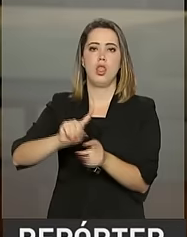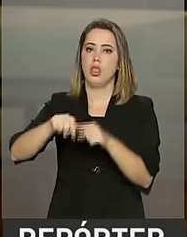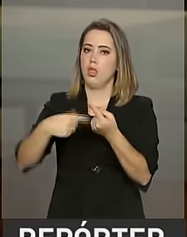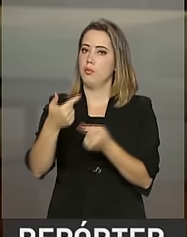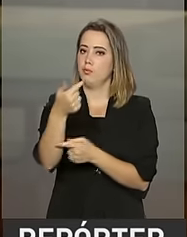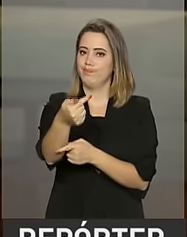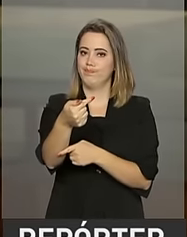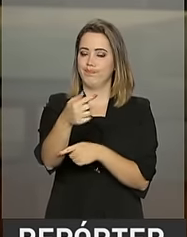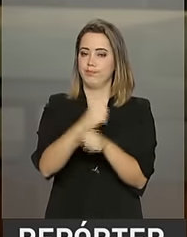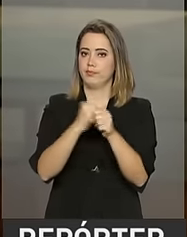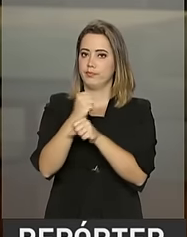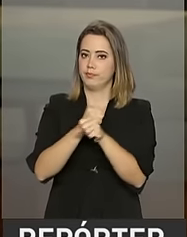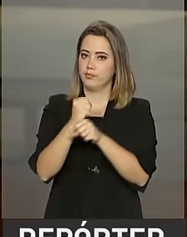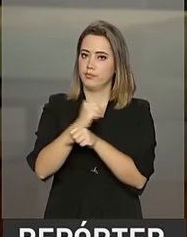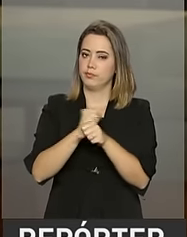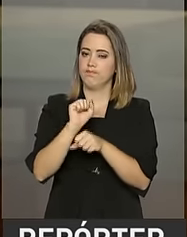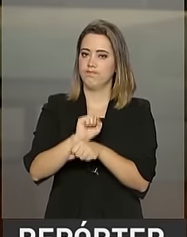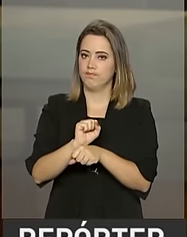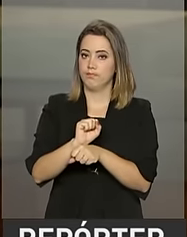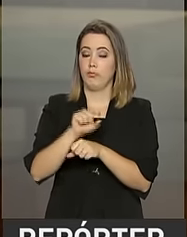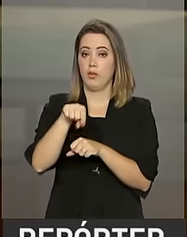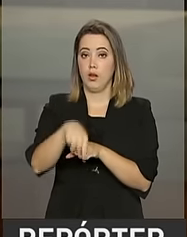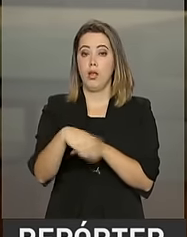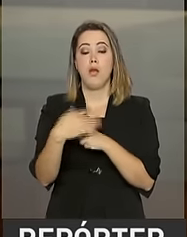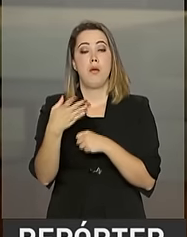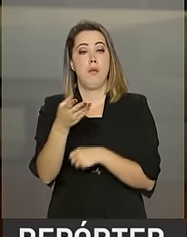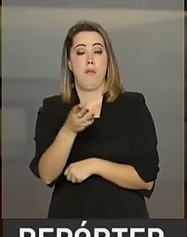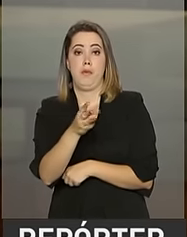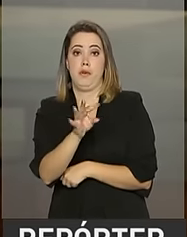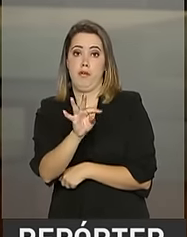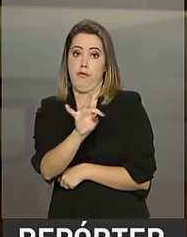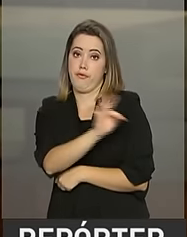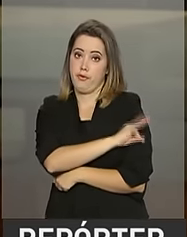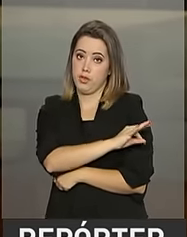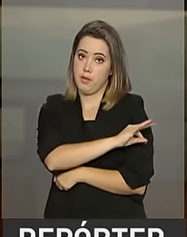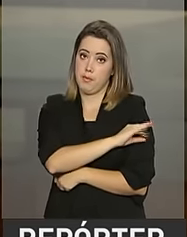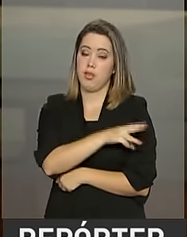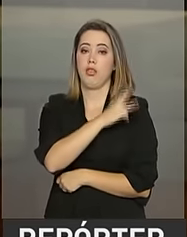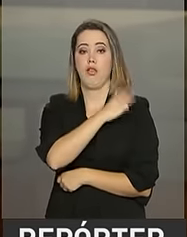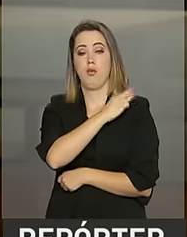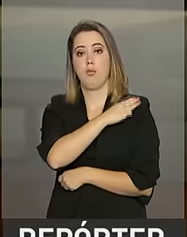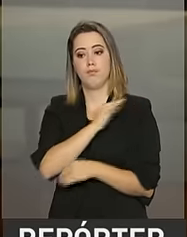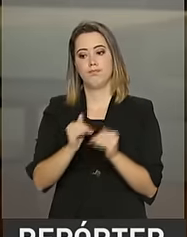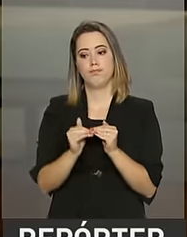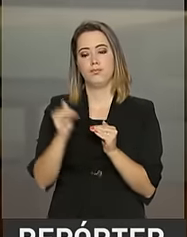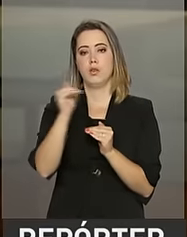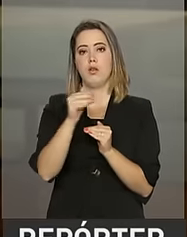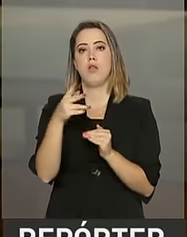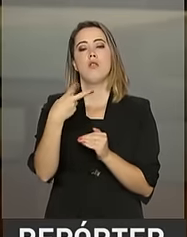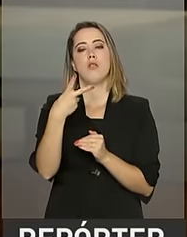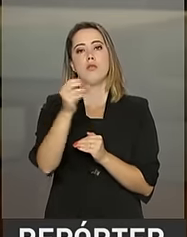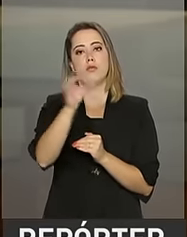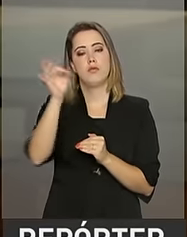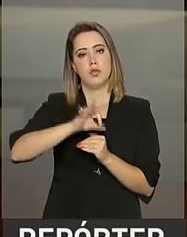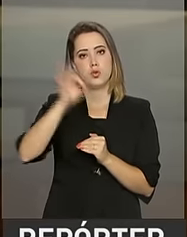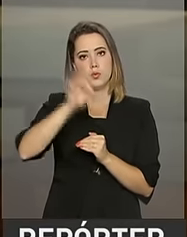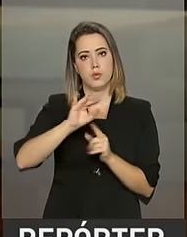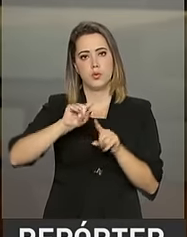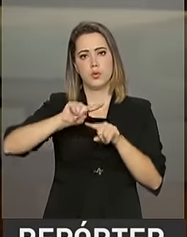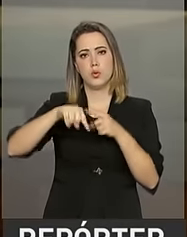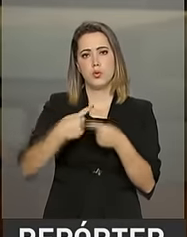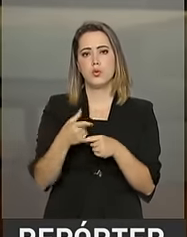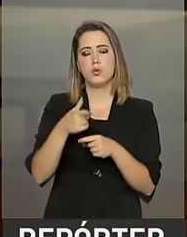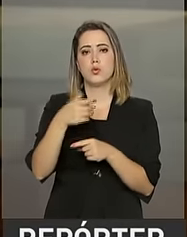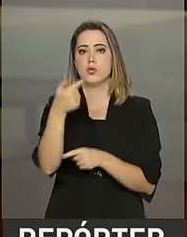anos sem aumento para os ensinos Fundamental e Médio a quantia por aluno cresceu 20% para as demais modalidades o